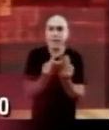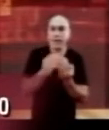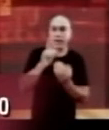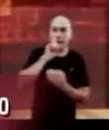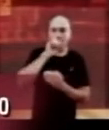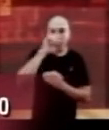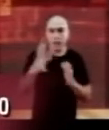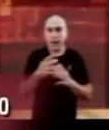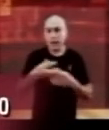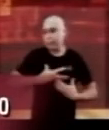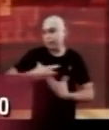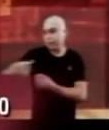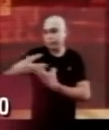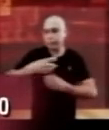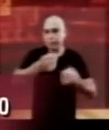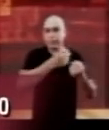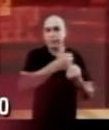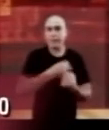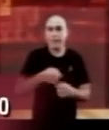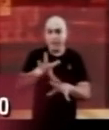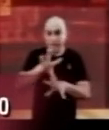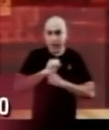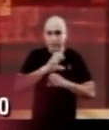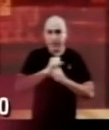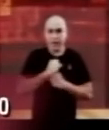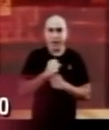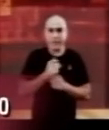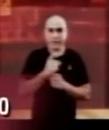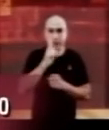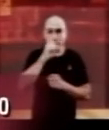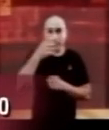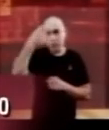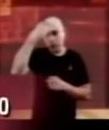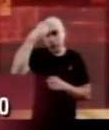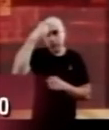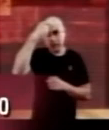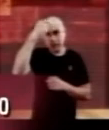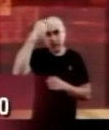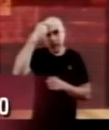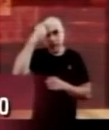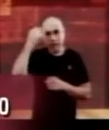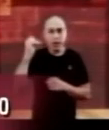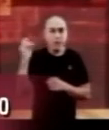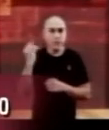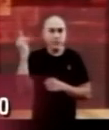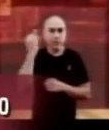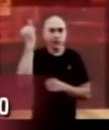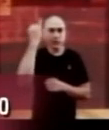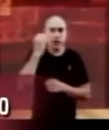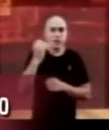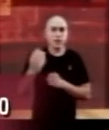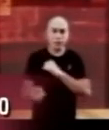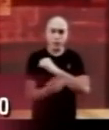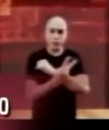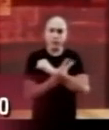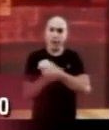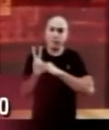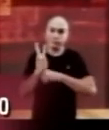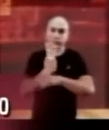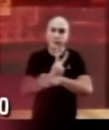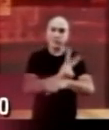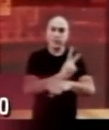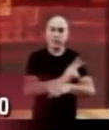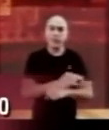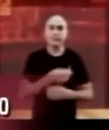essa transmissão. Vamos ter essa consciência cidadã de nos proteger e proteger o